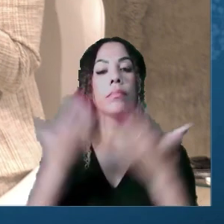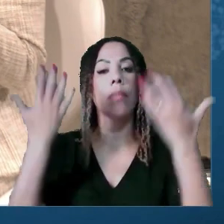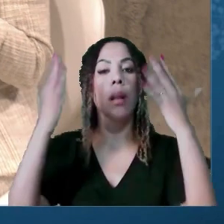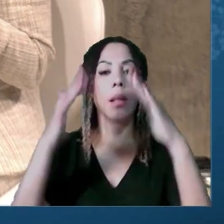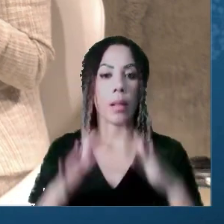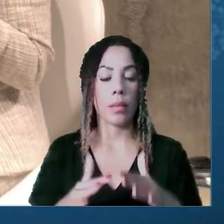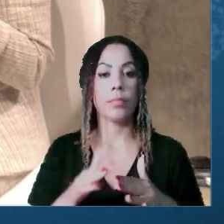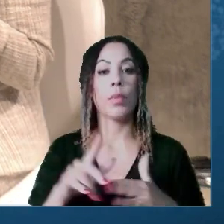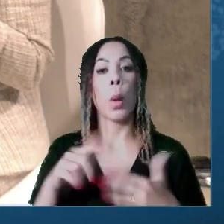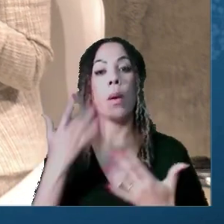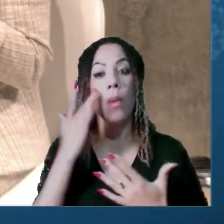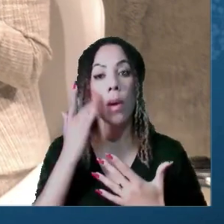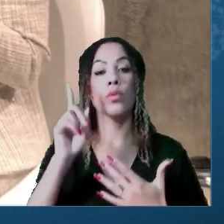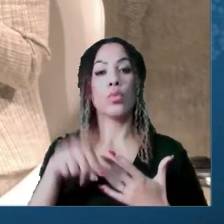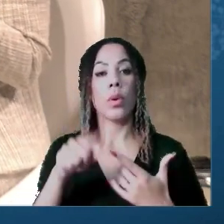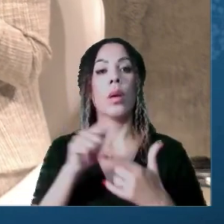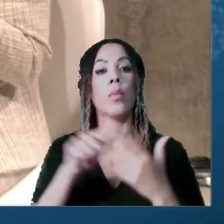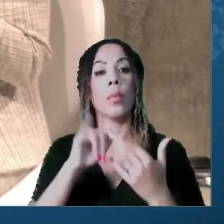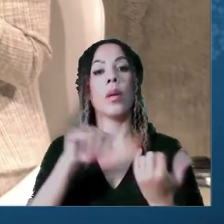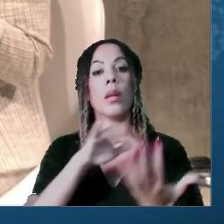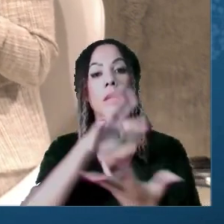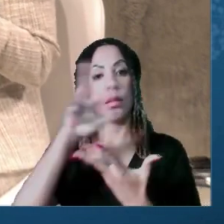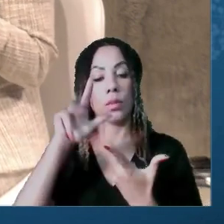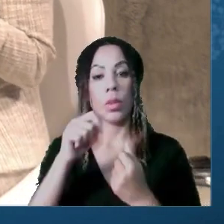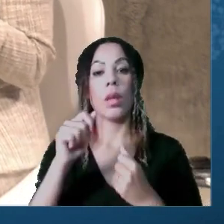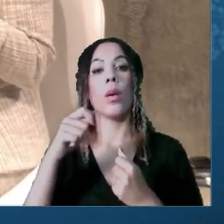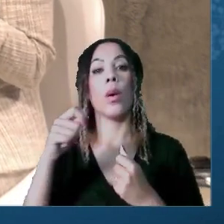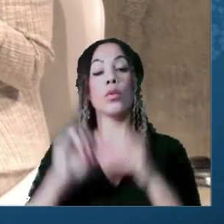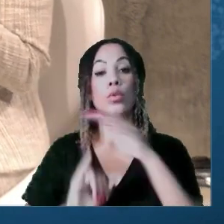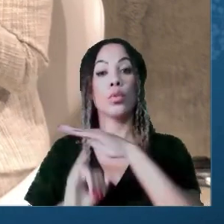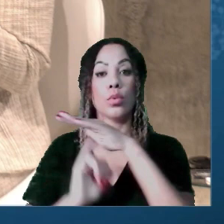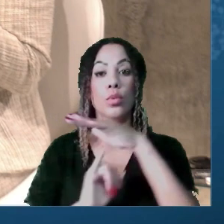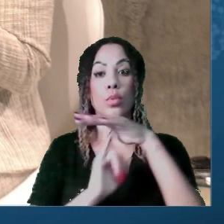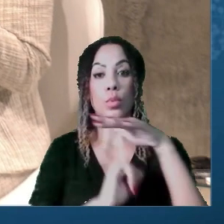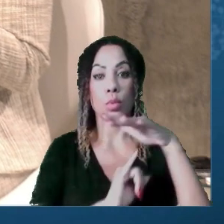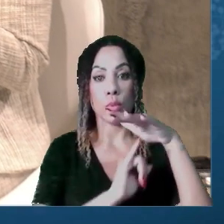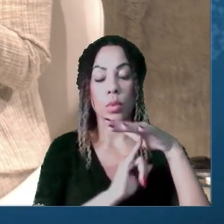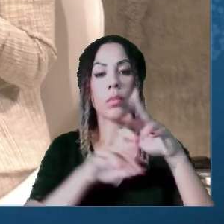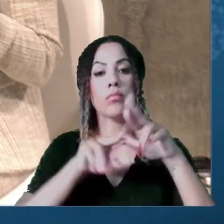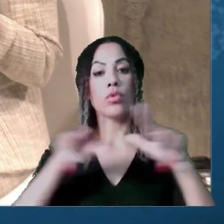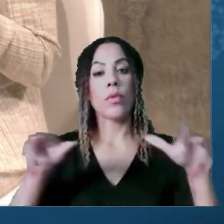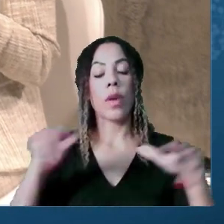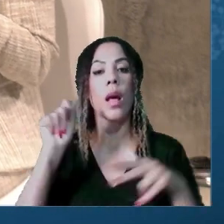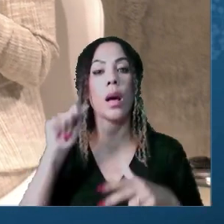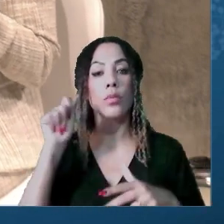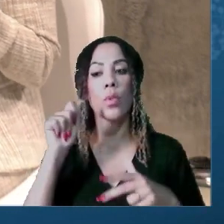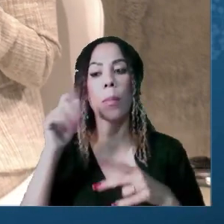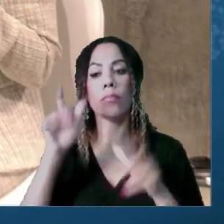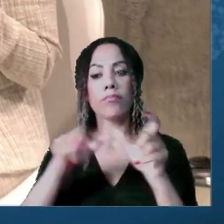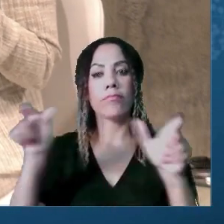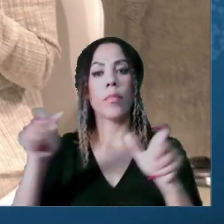é um consórcio internacional em que as instituições, os diferentes atores colaborem,